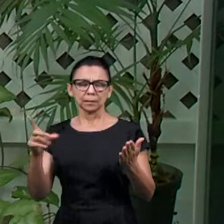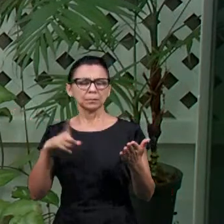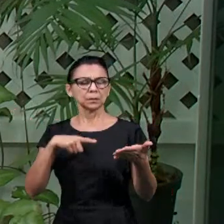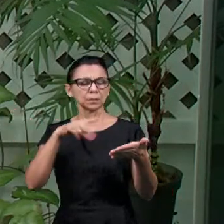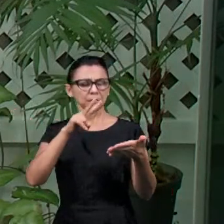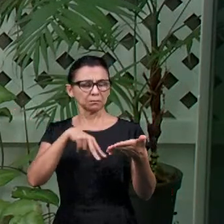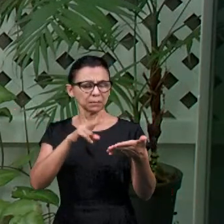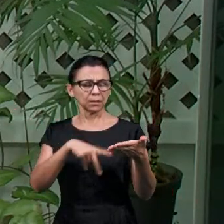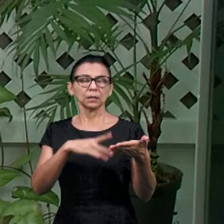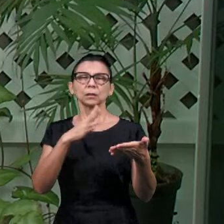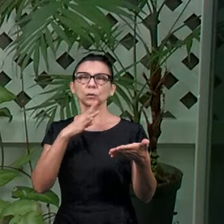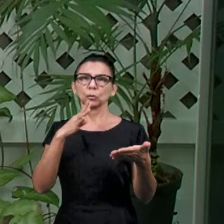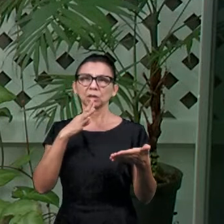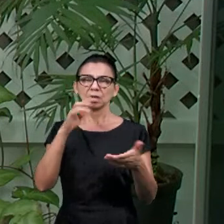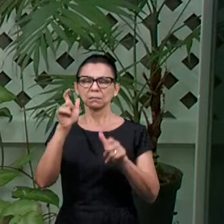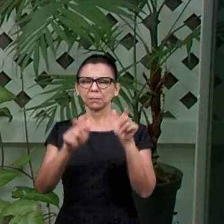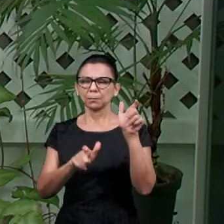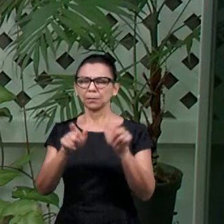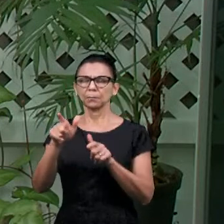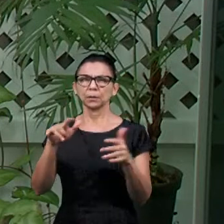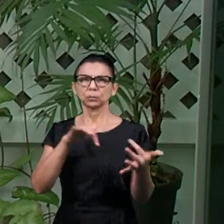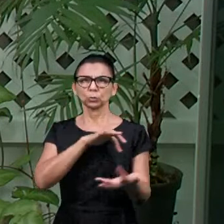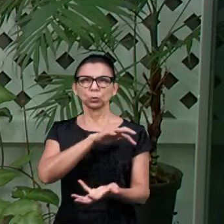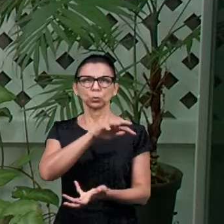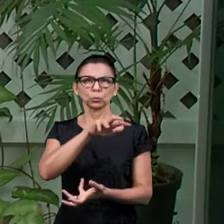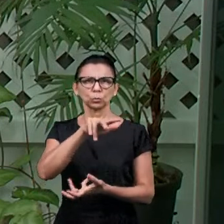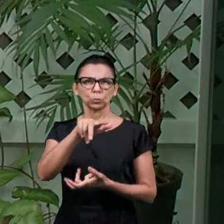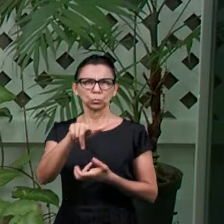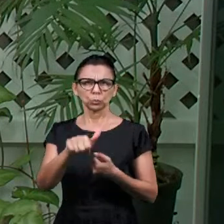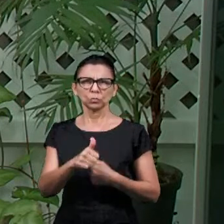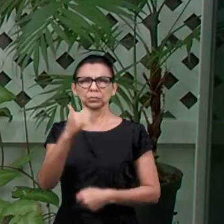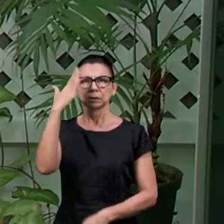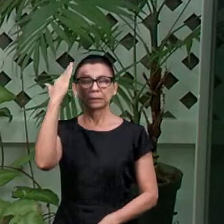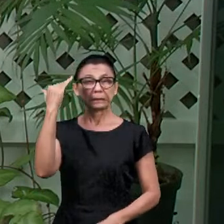inteiro conhece e sabe que é o livro de maior, não é?